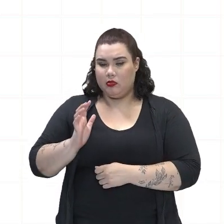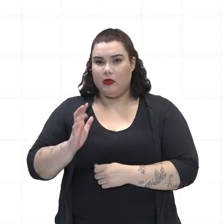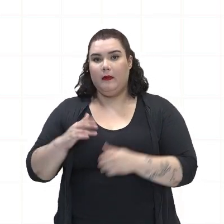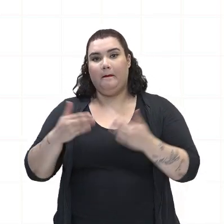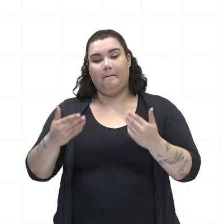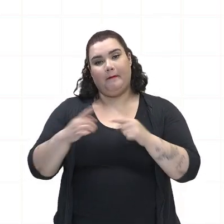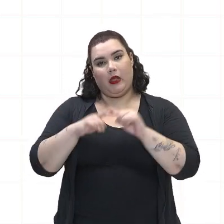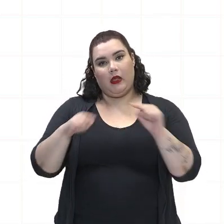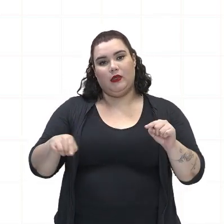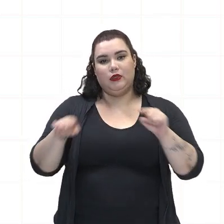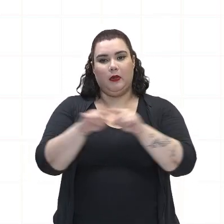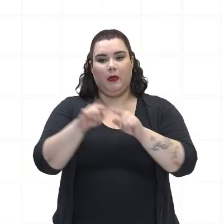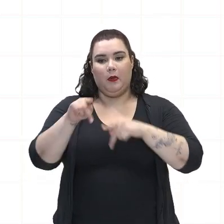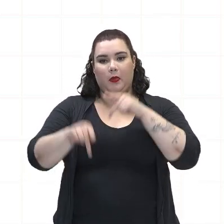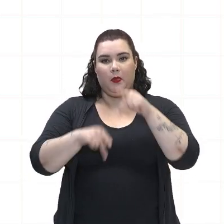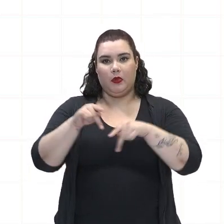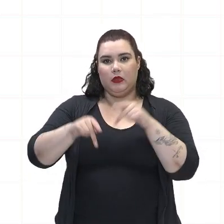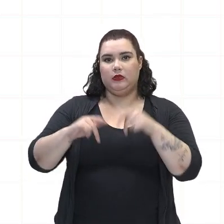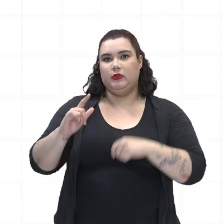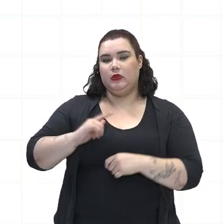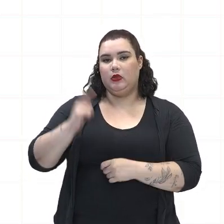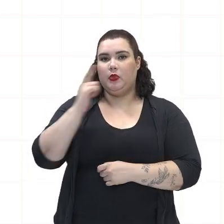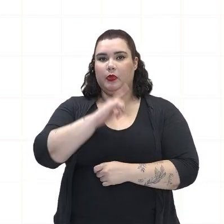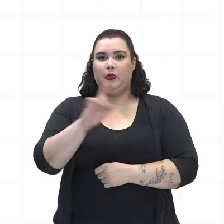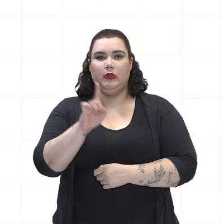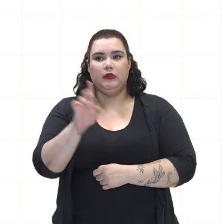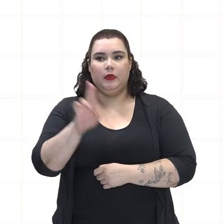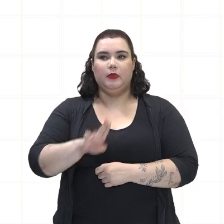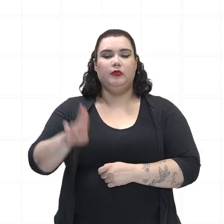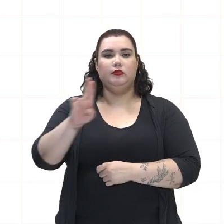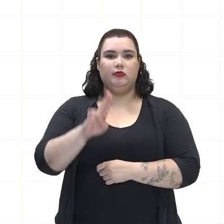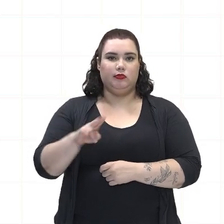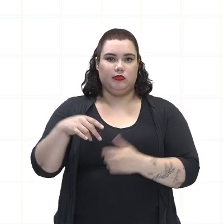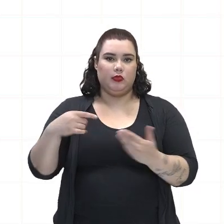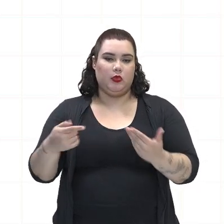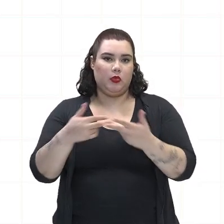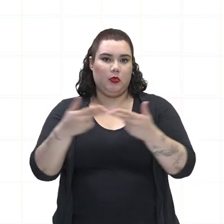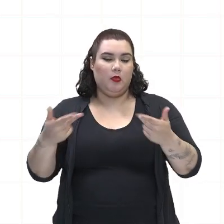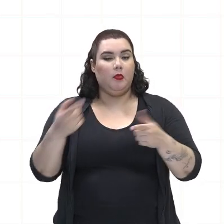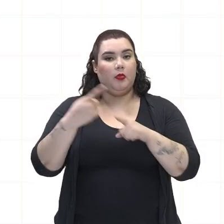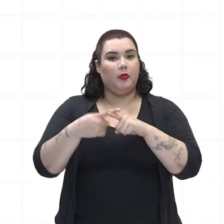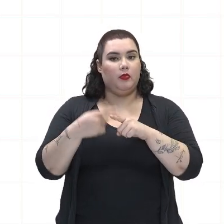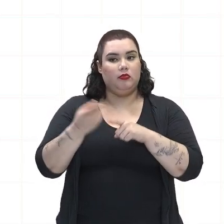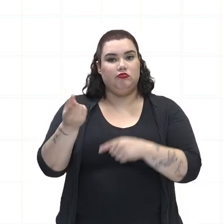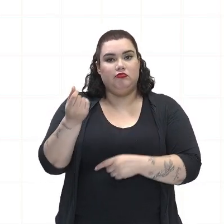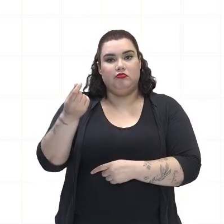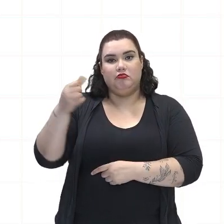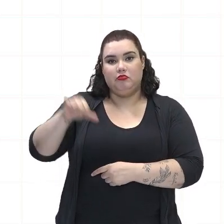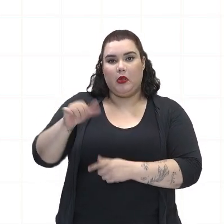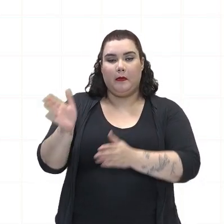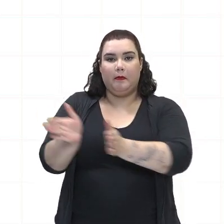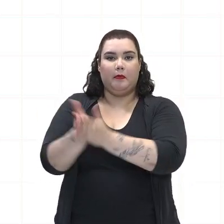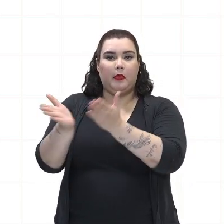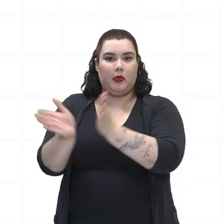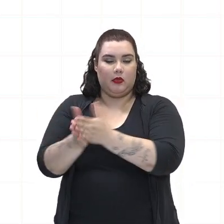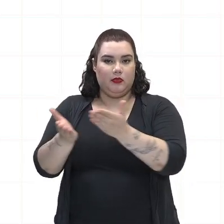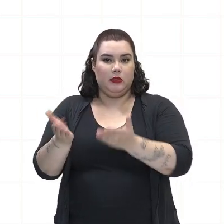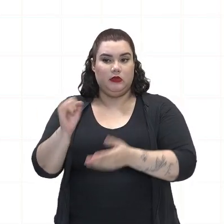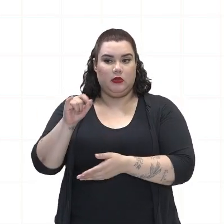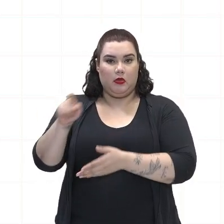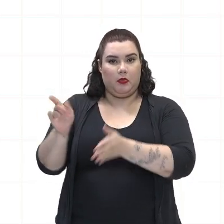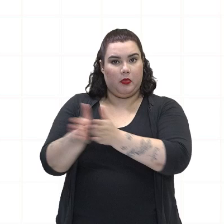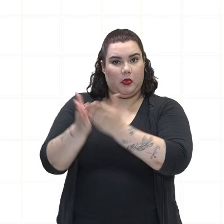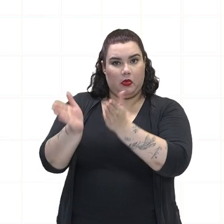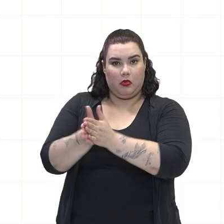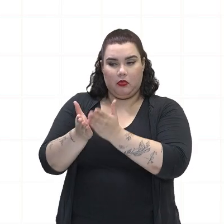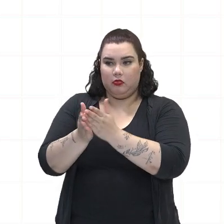ainda existe população que não acessa essa riqueza simplesmente porque não tem dinheiro, né? Então quem não tem dinheiro não participa